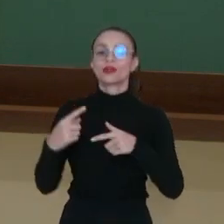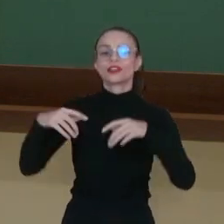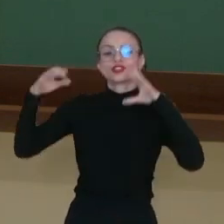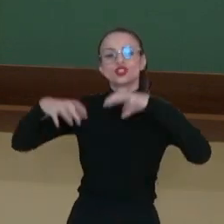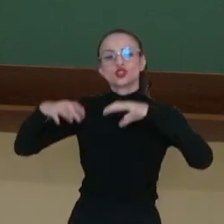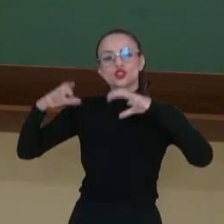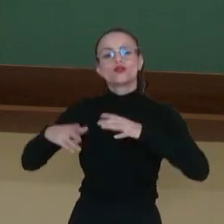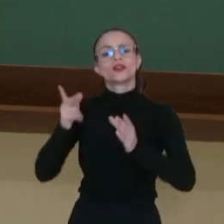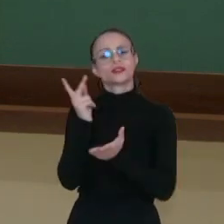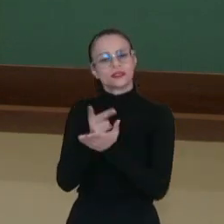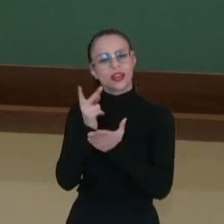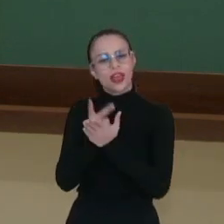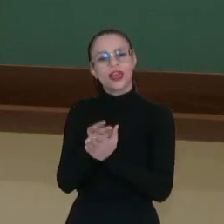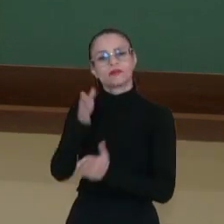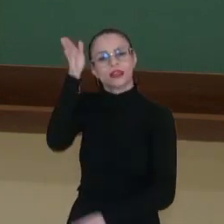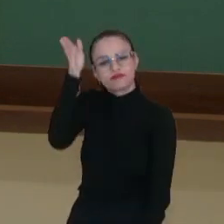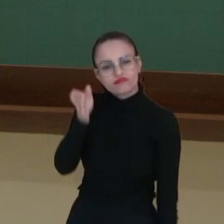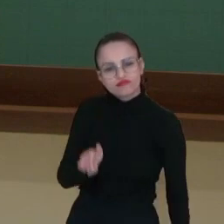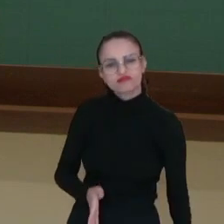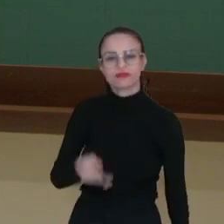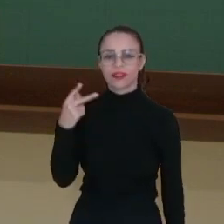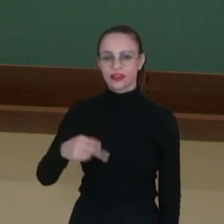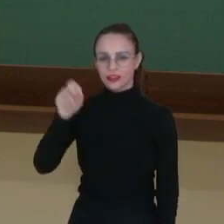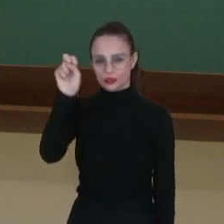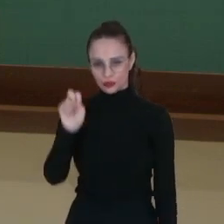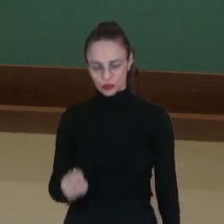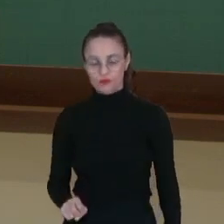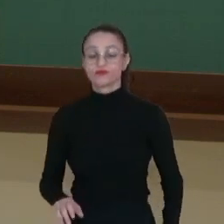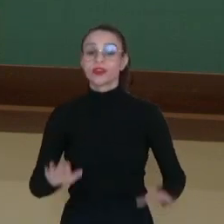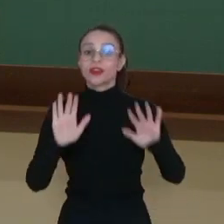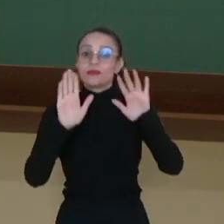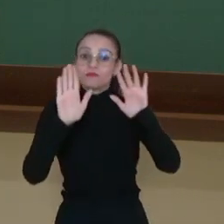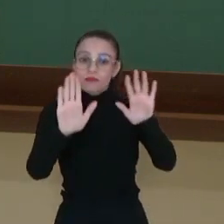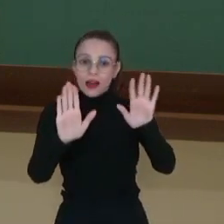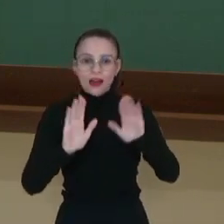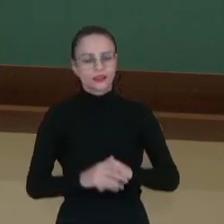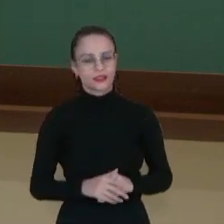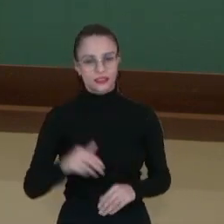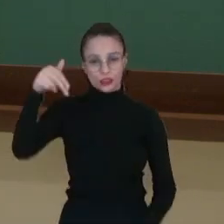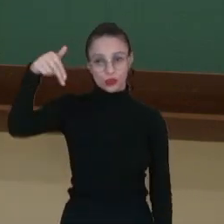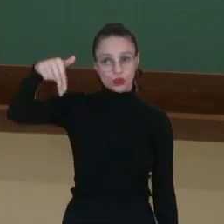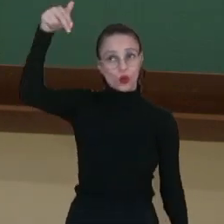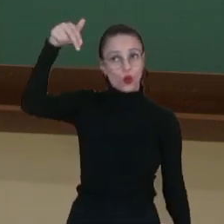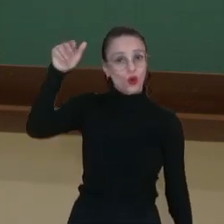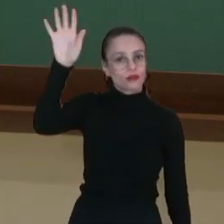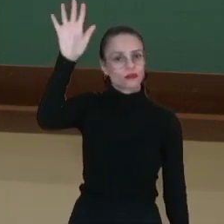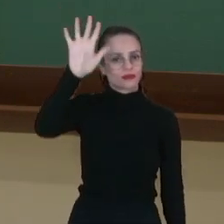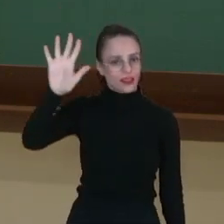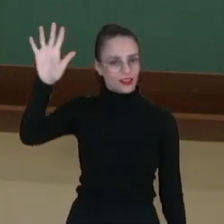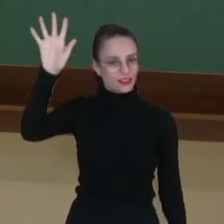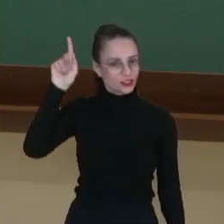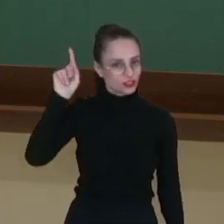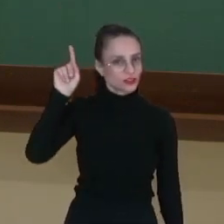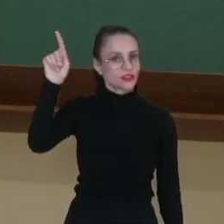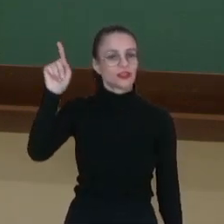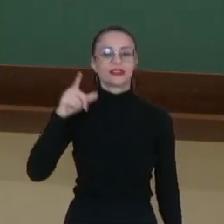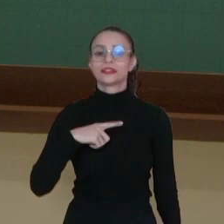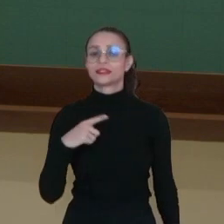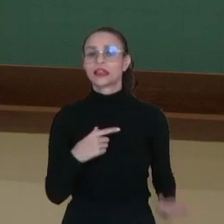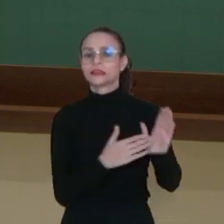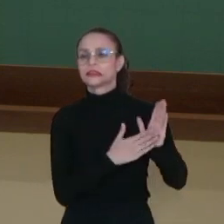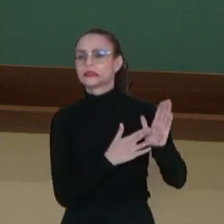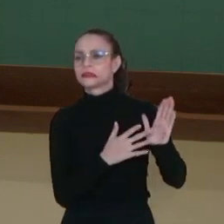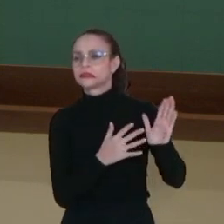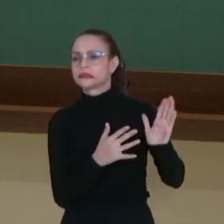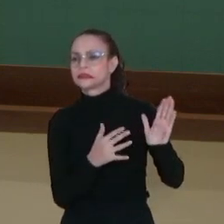são regulares o ano inteiro aqui na região Sul. Mas quando a gente pensa no Nordeste, nós temos longos períodos